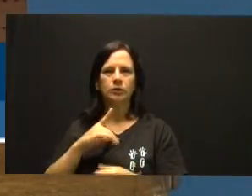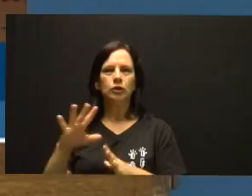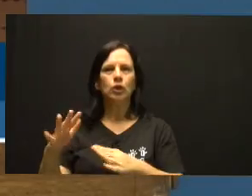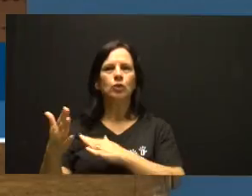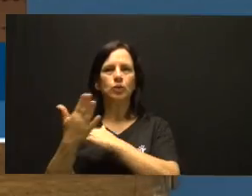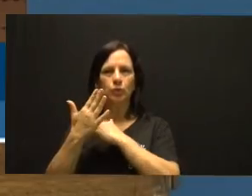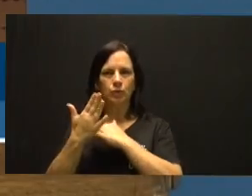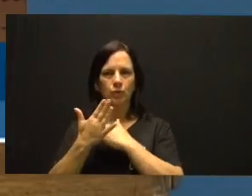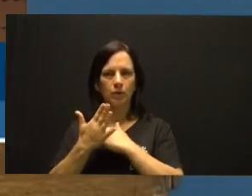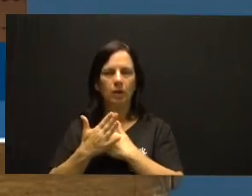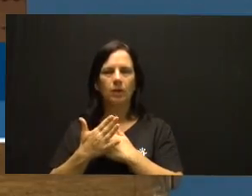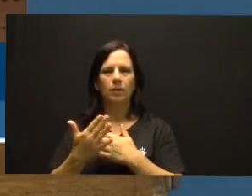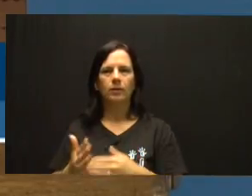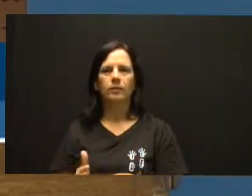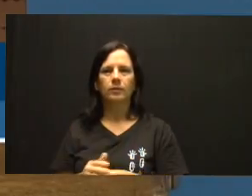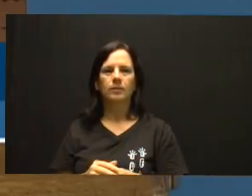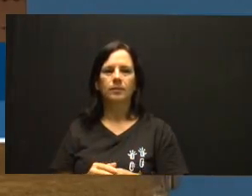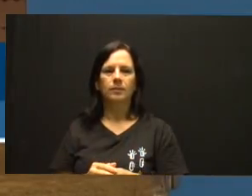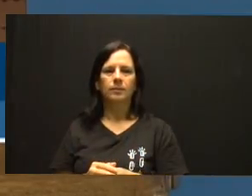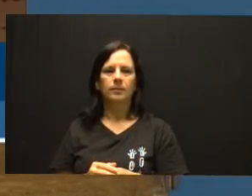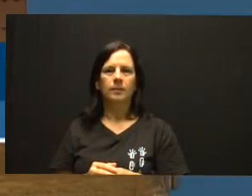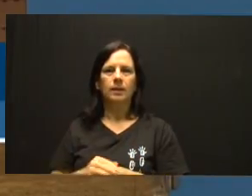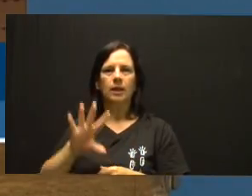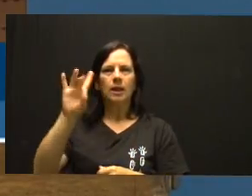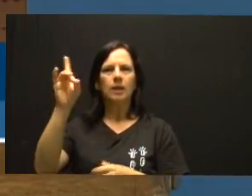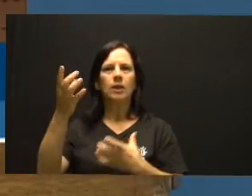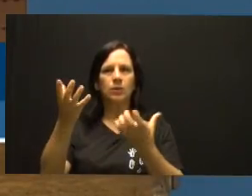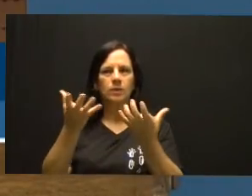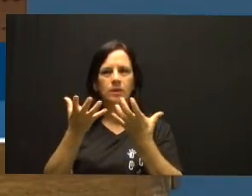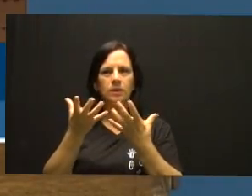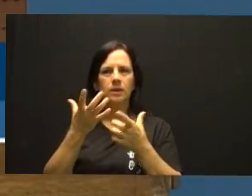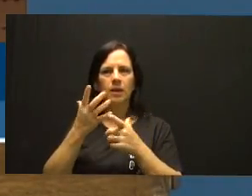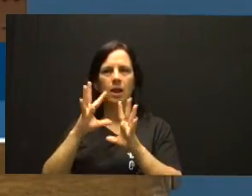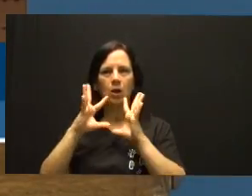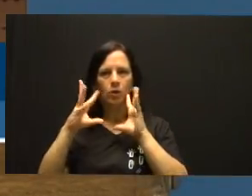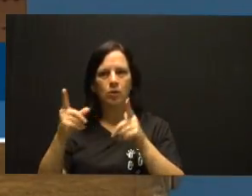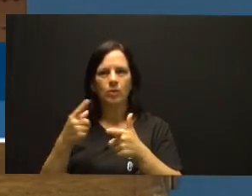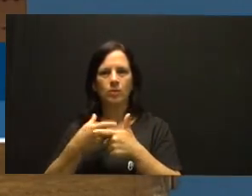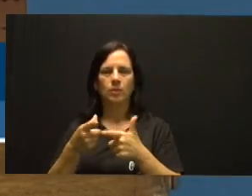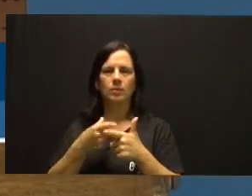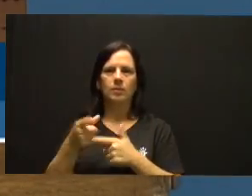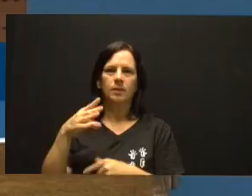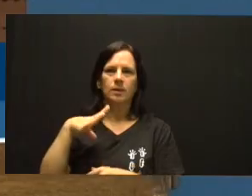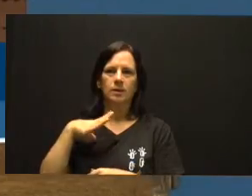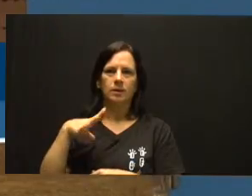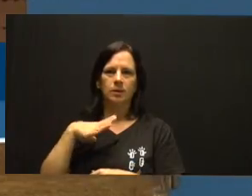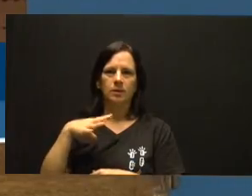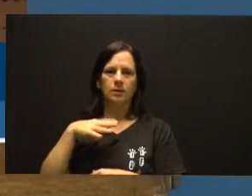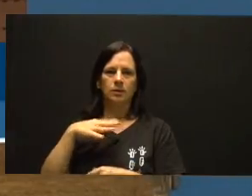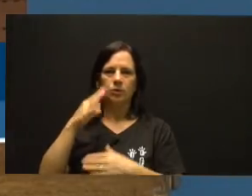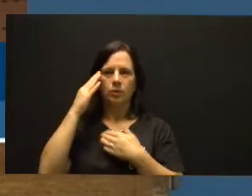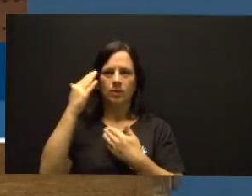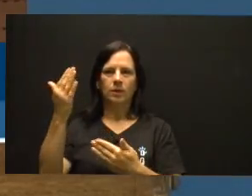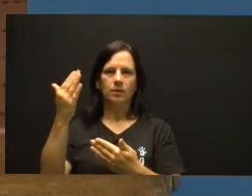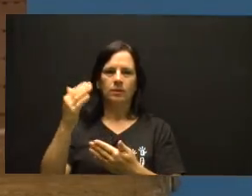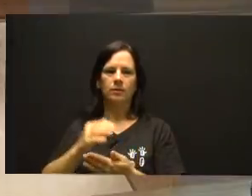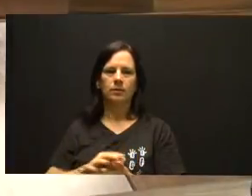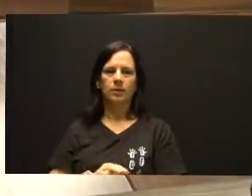atendido muito os nossos pedidos. E se Deus quiser, a gente vai resolver o problema da nossa cidade brevemente. Obrigado a